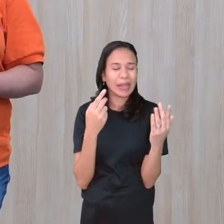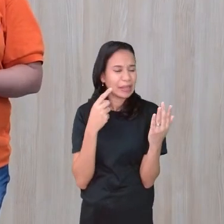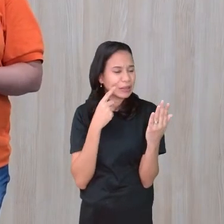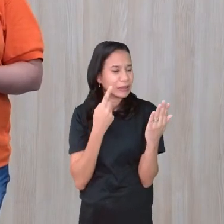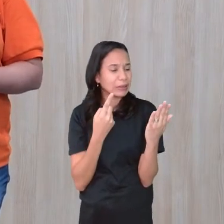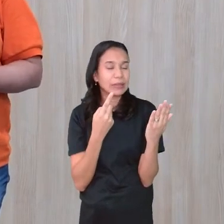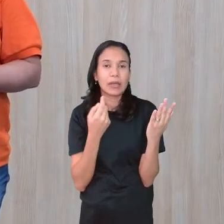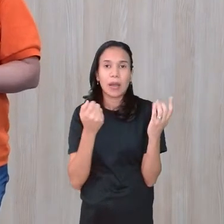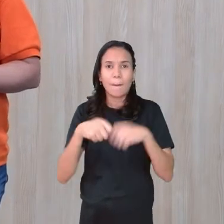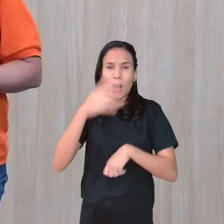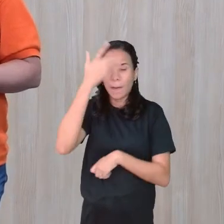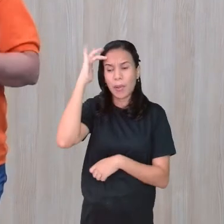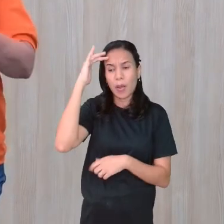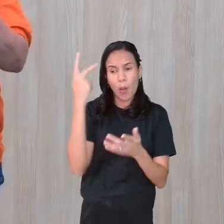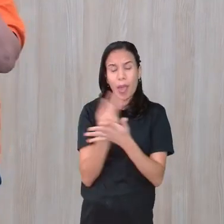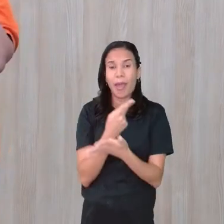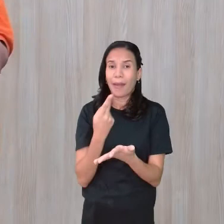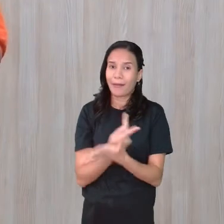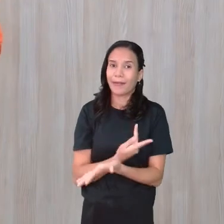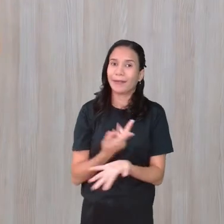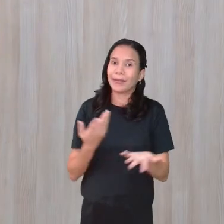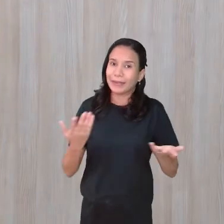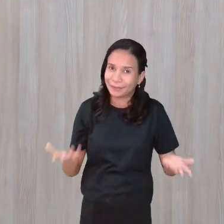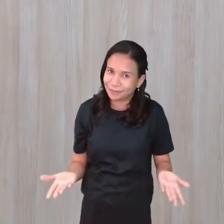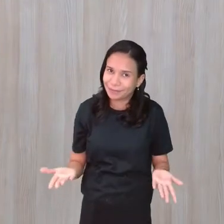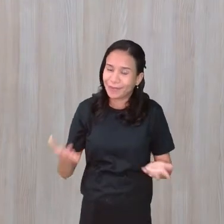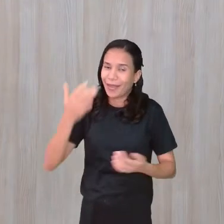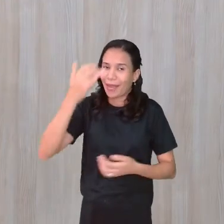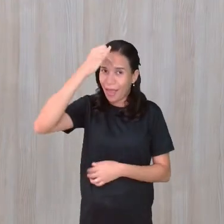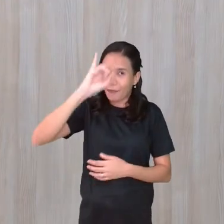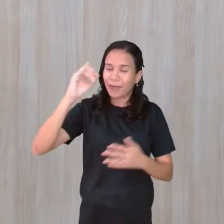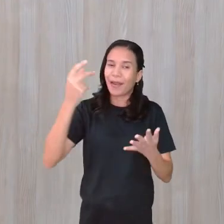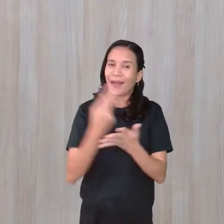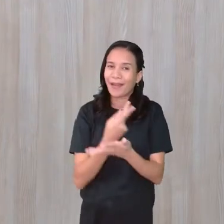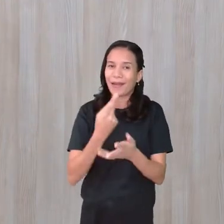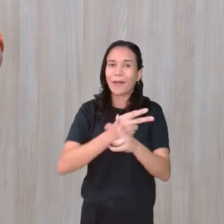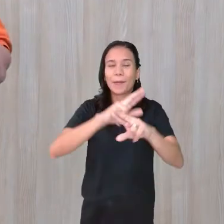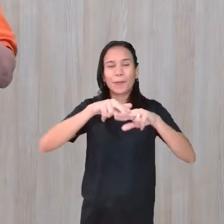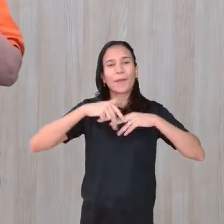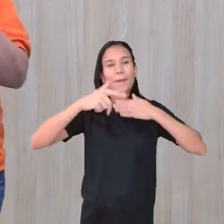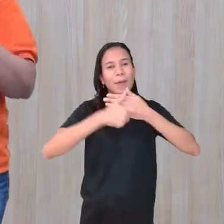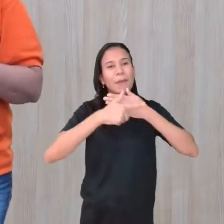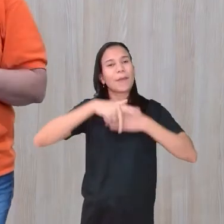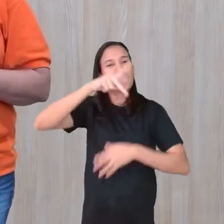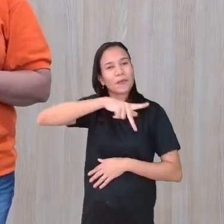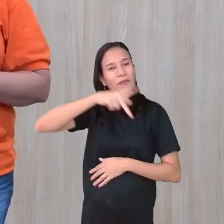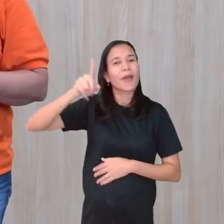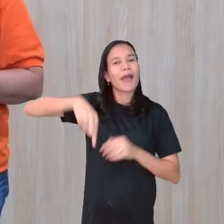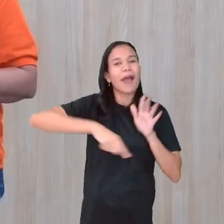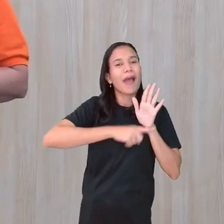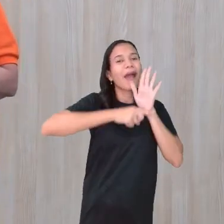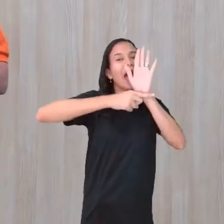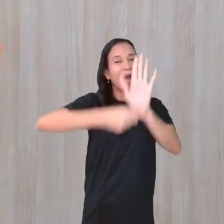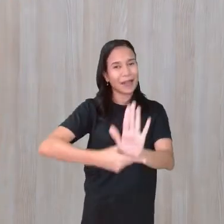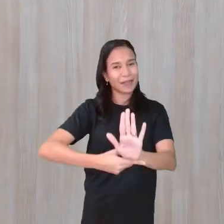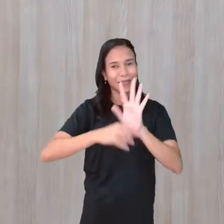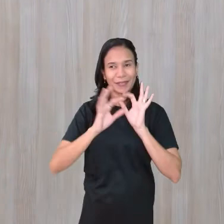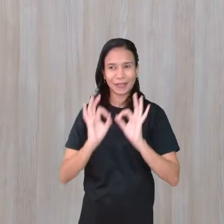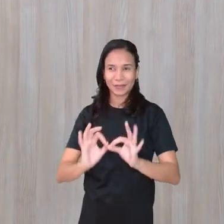isso, podemos cometer erros. É para isso que o professor está na sala, para lhe ajudar, tá